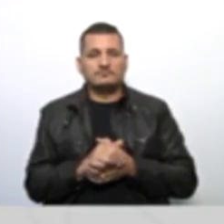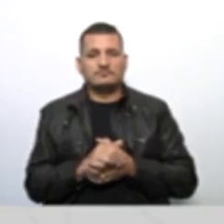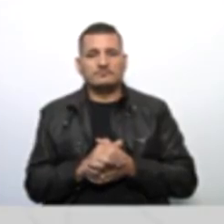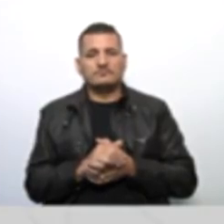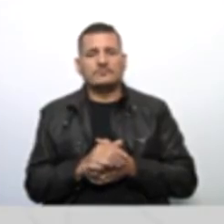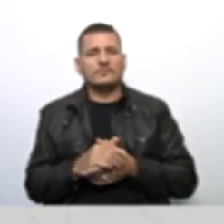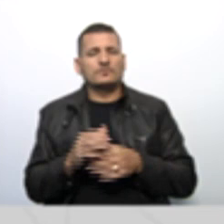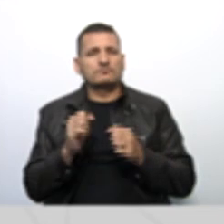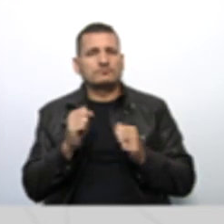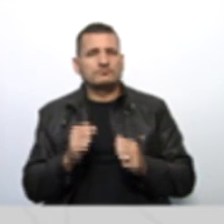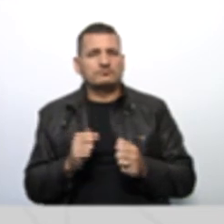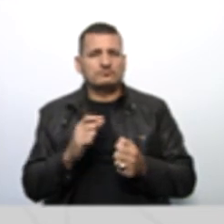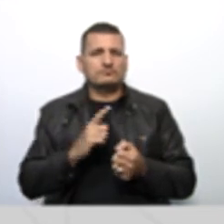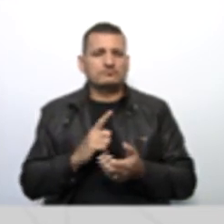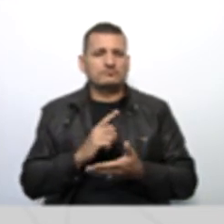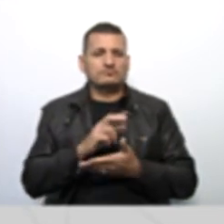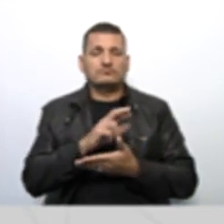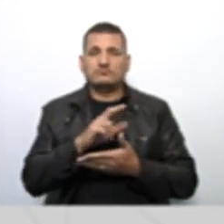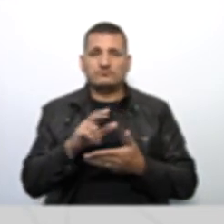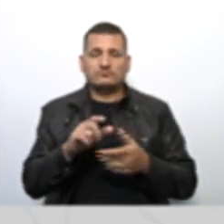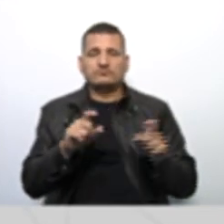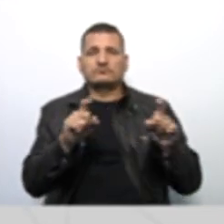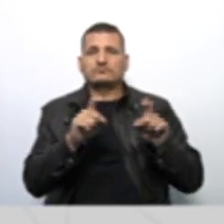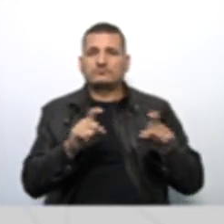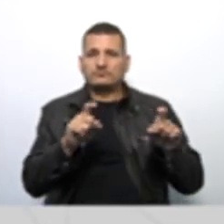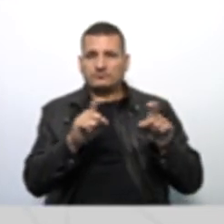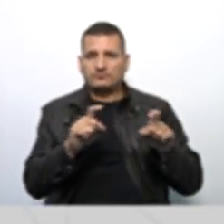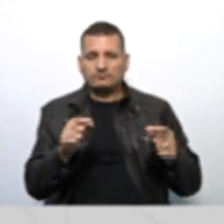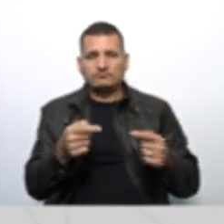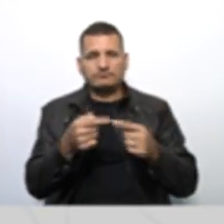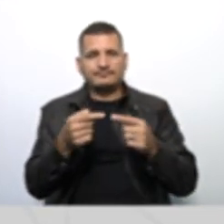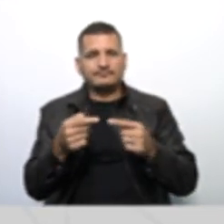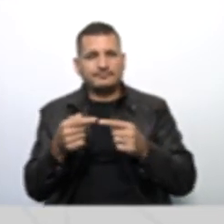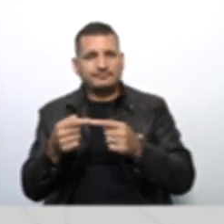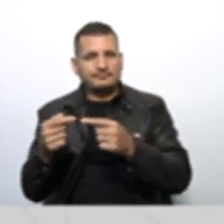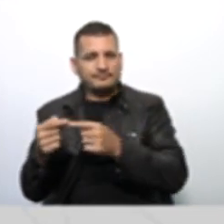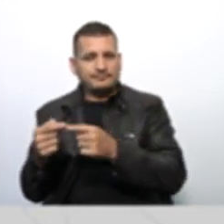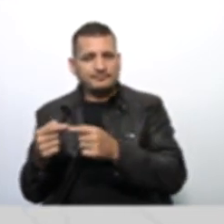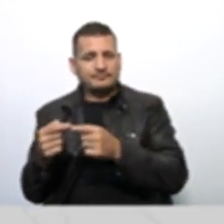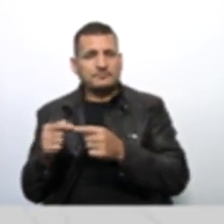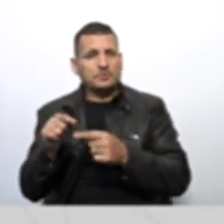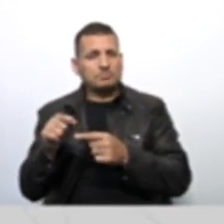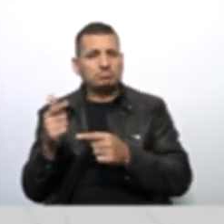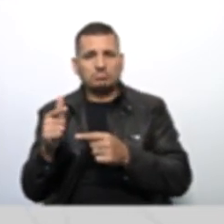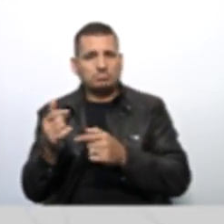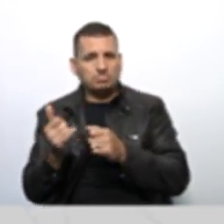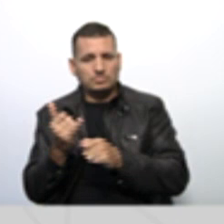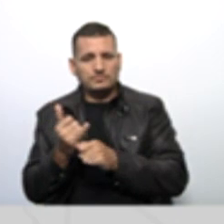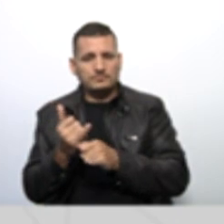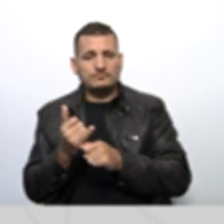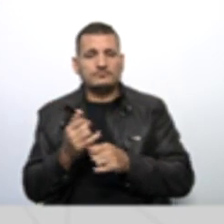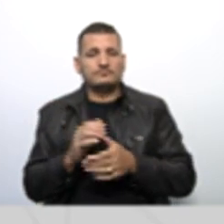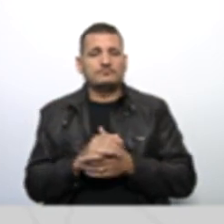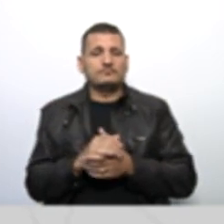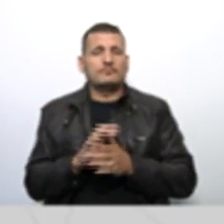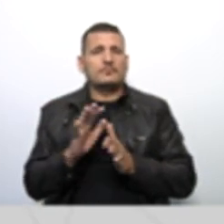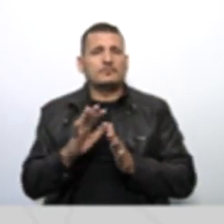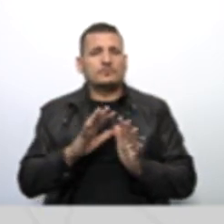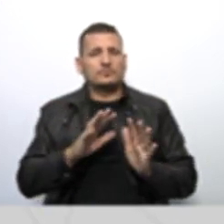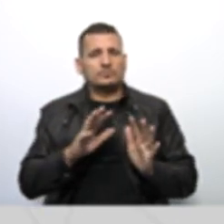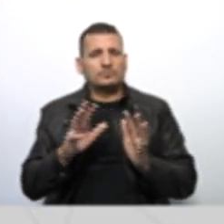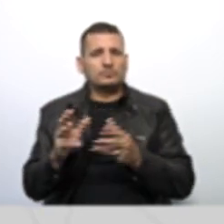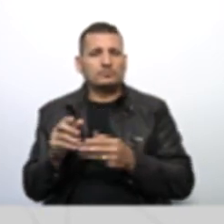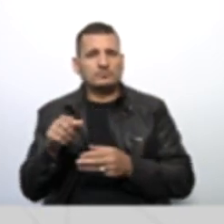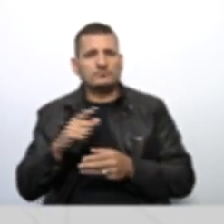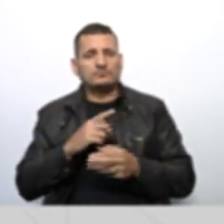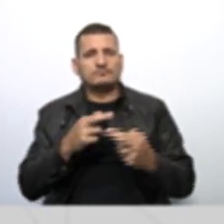modo que podemos ter vários computadores interligados e sem acesso à internet, porém todos criam o quê?